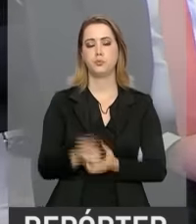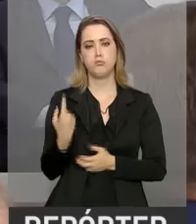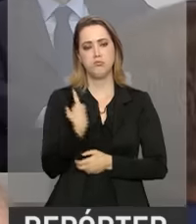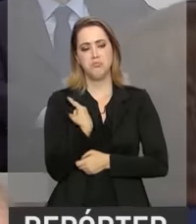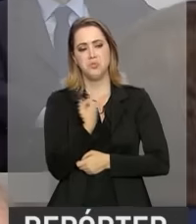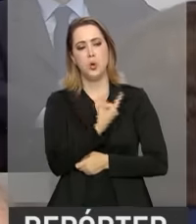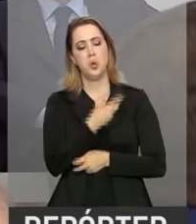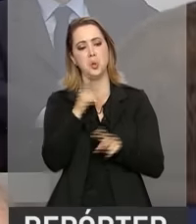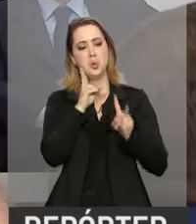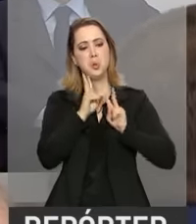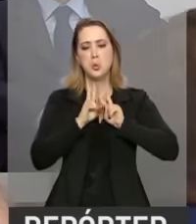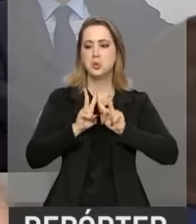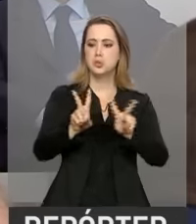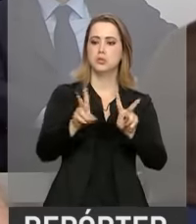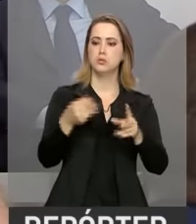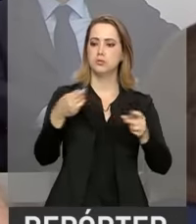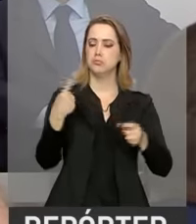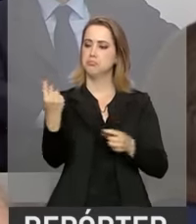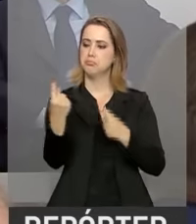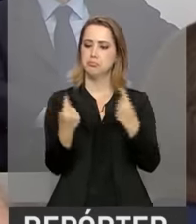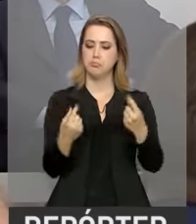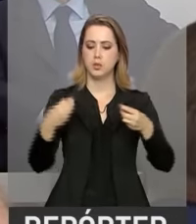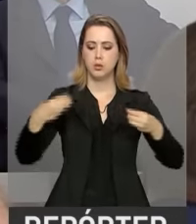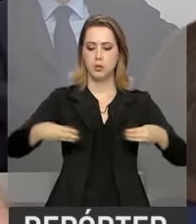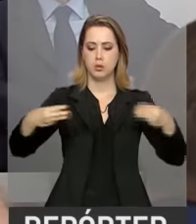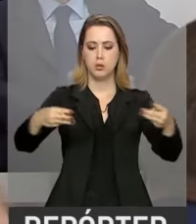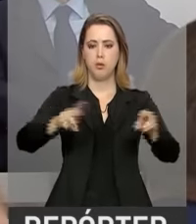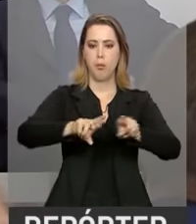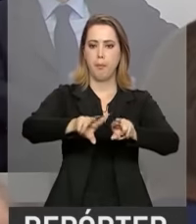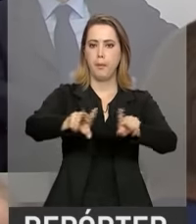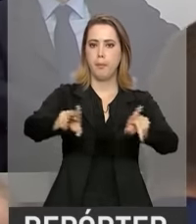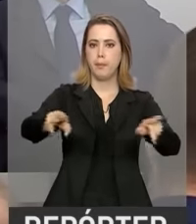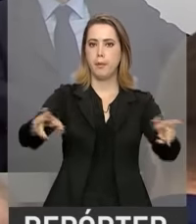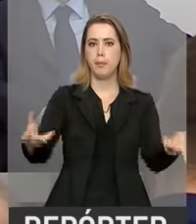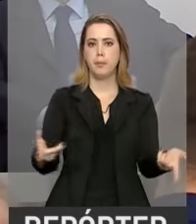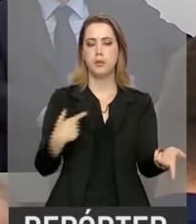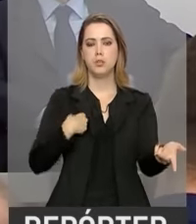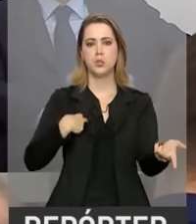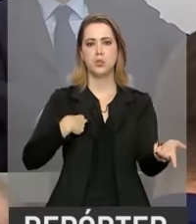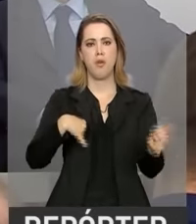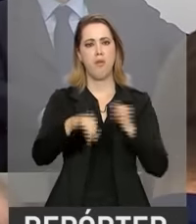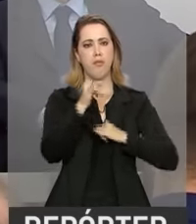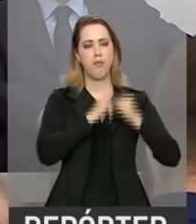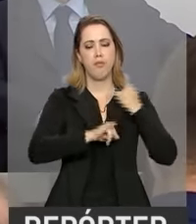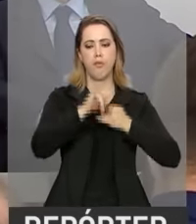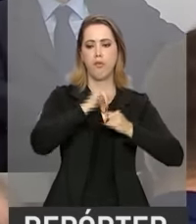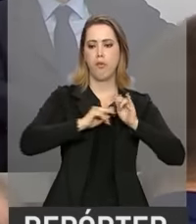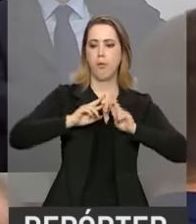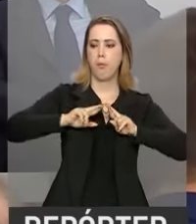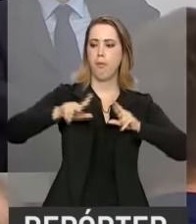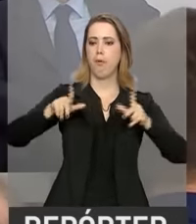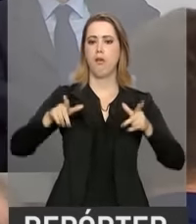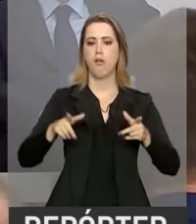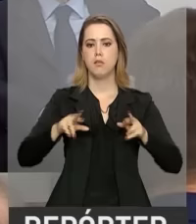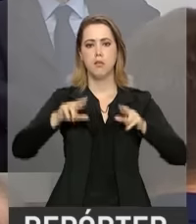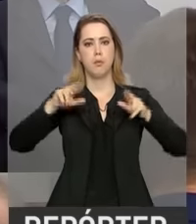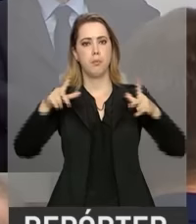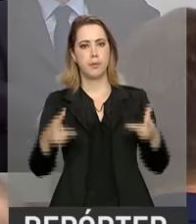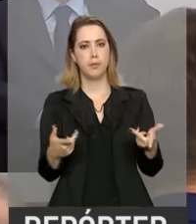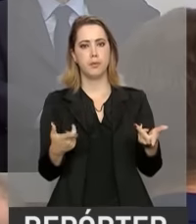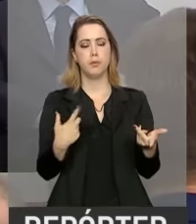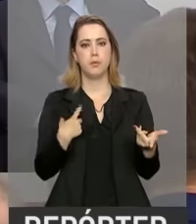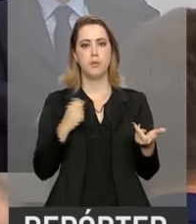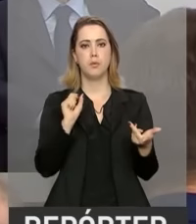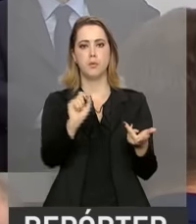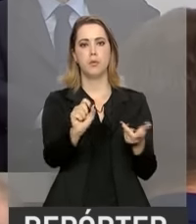ministério centenas de bancos de dados, ou pelo menos de sistemas de bancos de